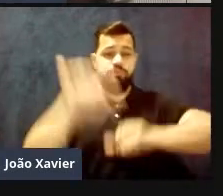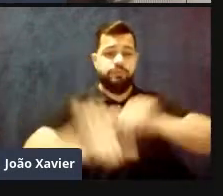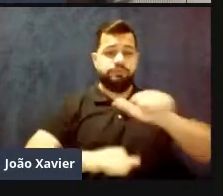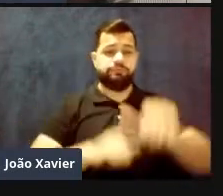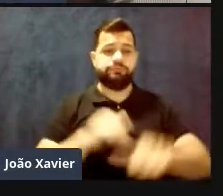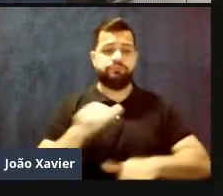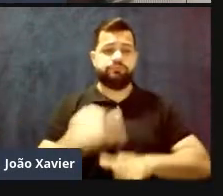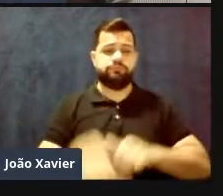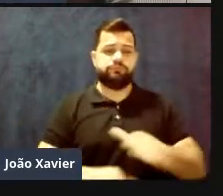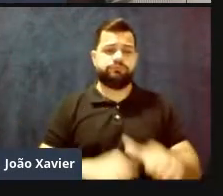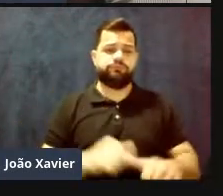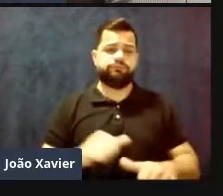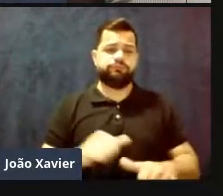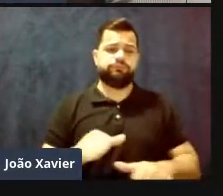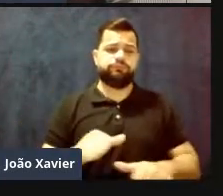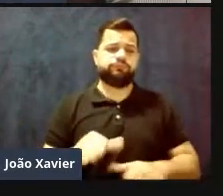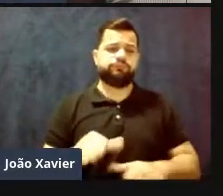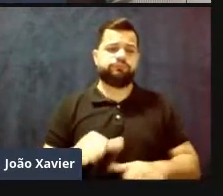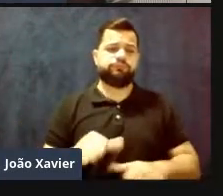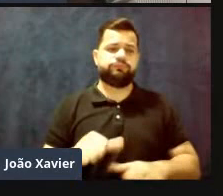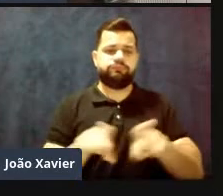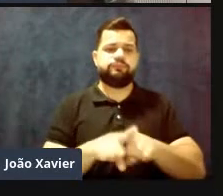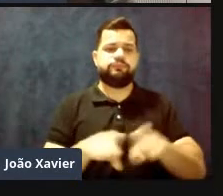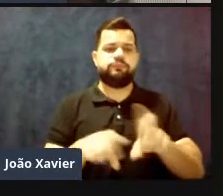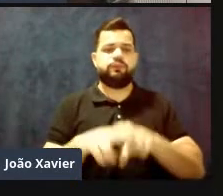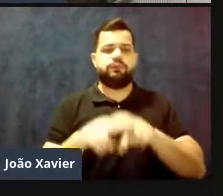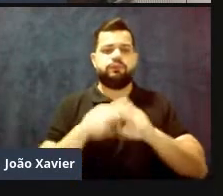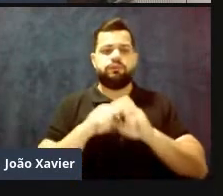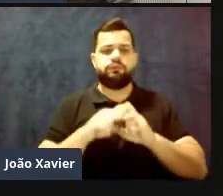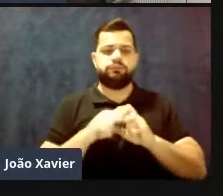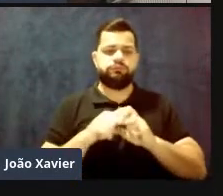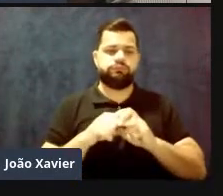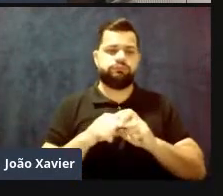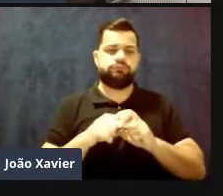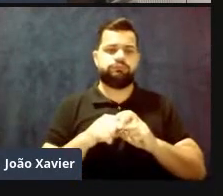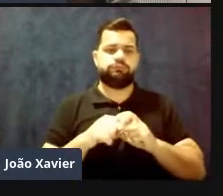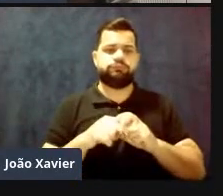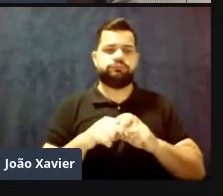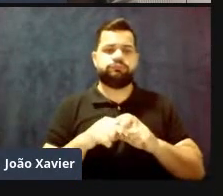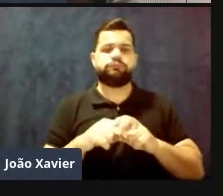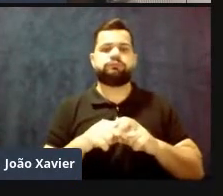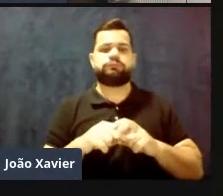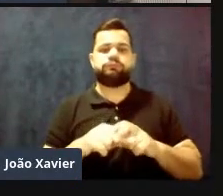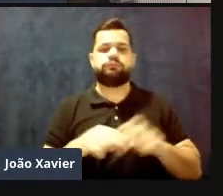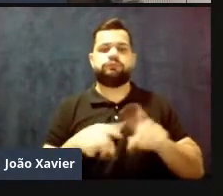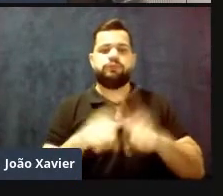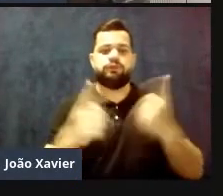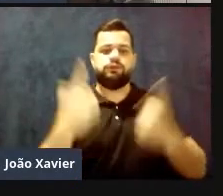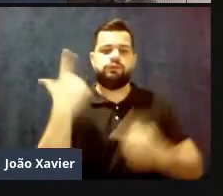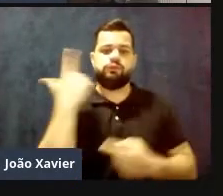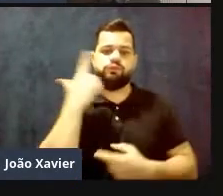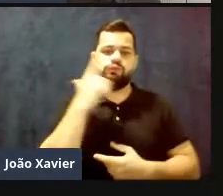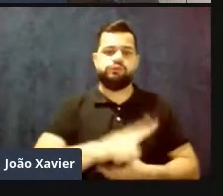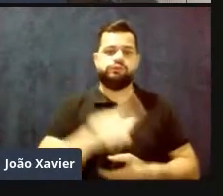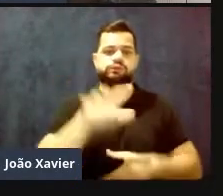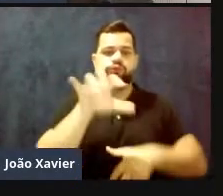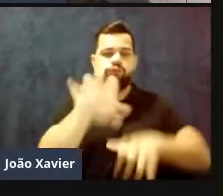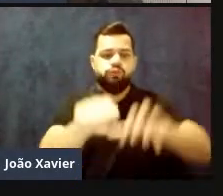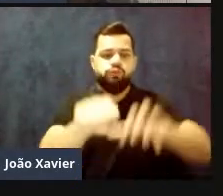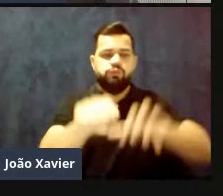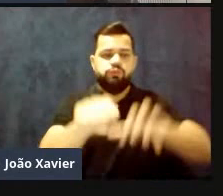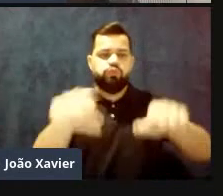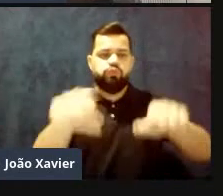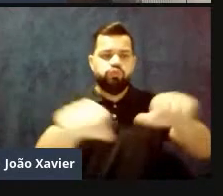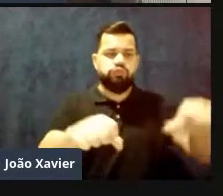seguramente, não seria interessante fazer uma assistência à distância, mas a gente tinha que conseguir ganhar esse espaço. mais do que nunca a gente tinha que estar próximo do